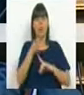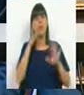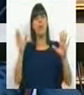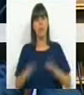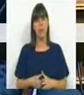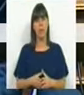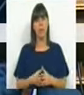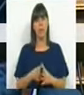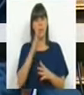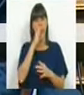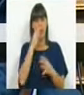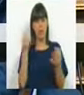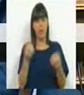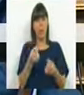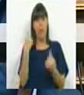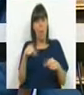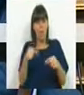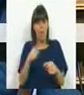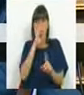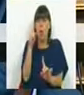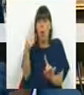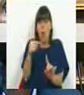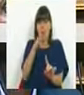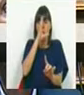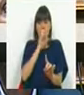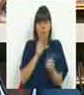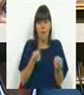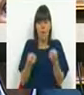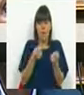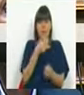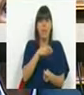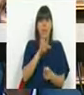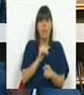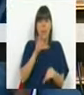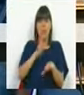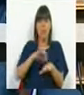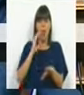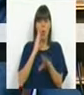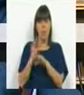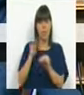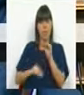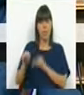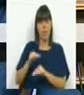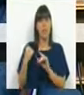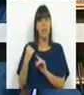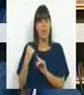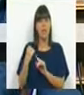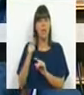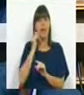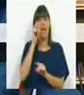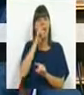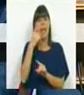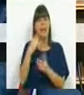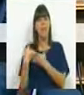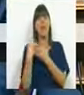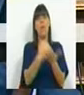Deputado, se chegar a haver um governo liderado pelo Partido Socialista, na sequência das últimas eleições legislativas, quem tem